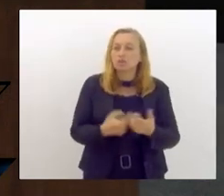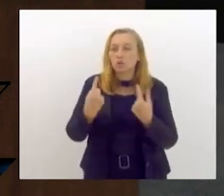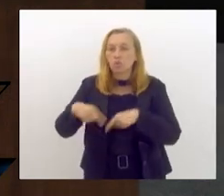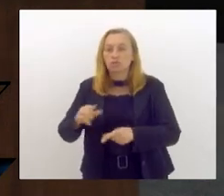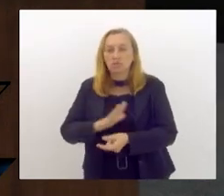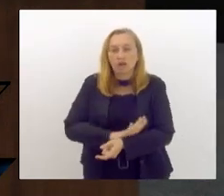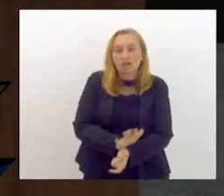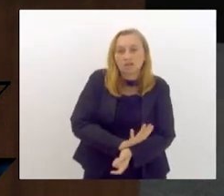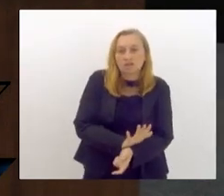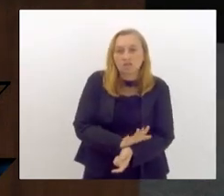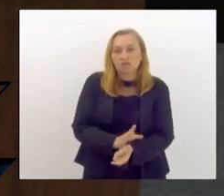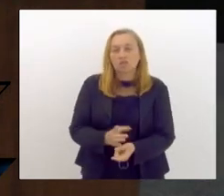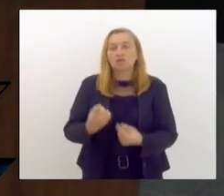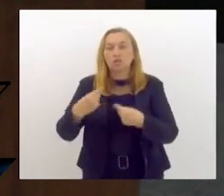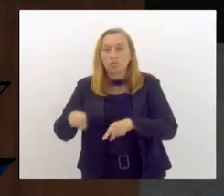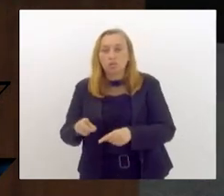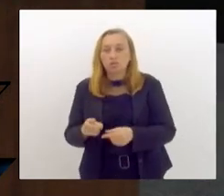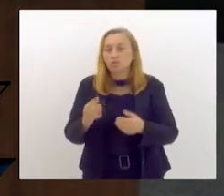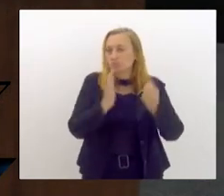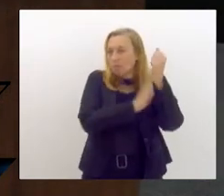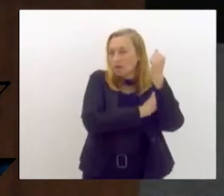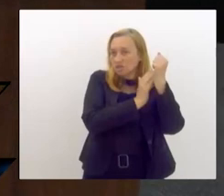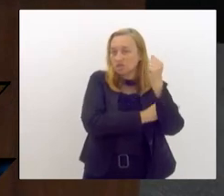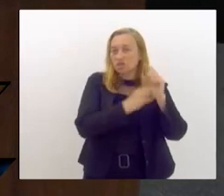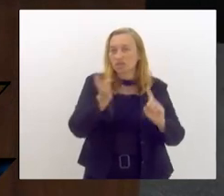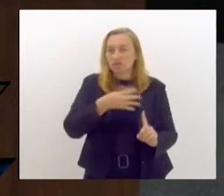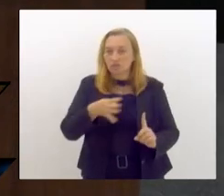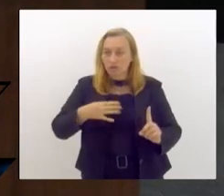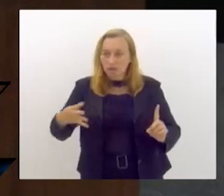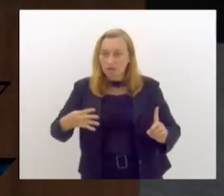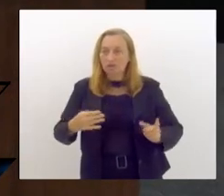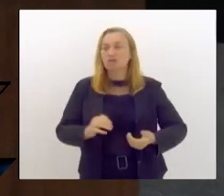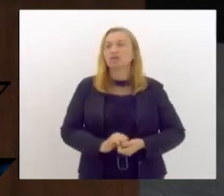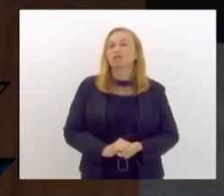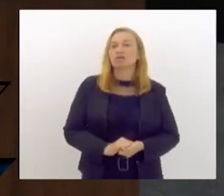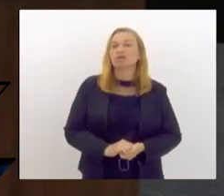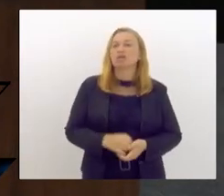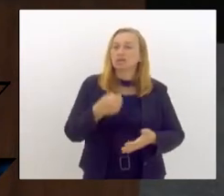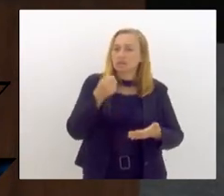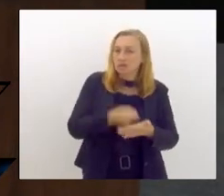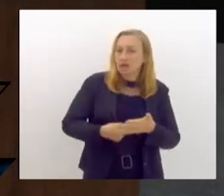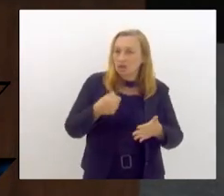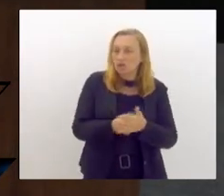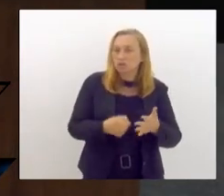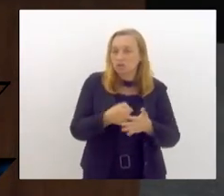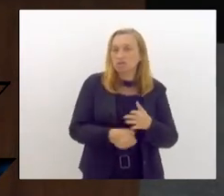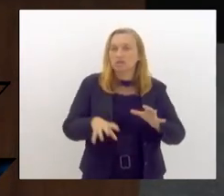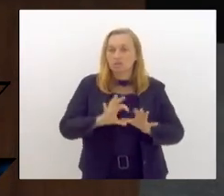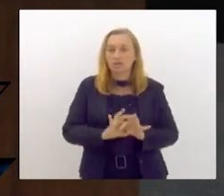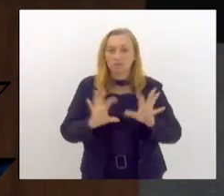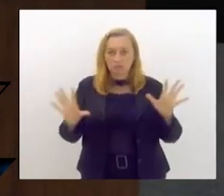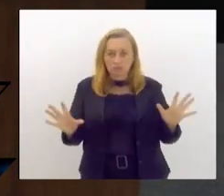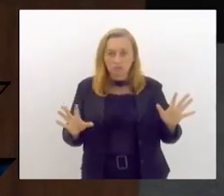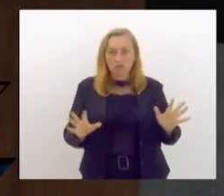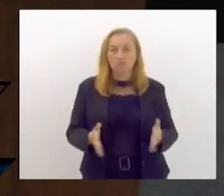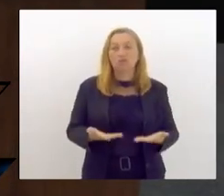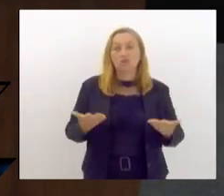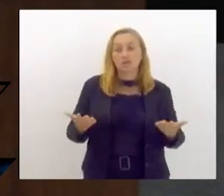antirracista, na luta contra o machismo, contra a LGBTfobia, na luta pela democracia. E